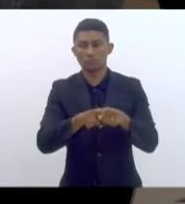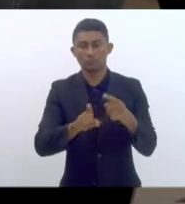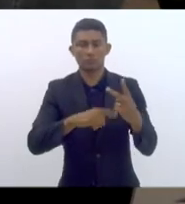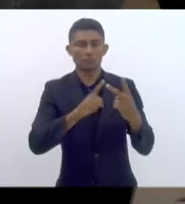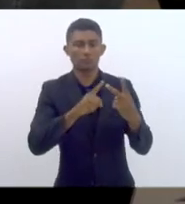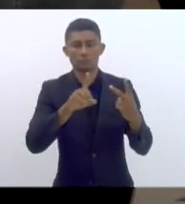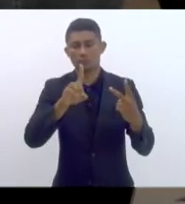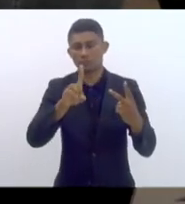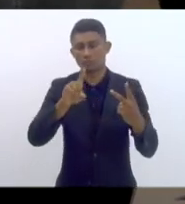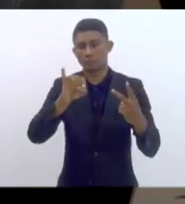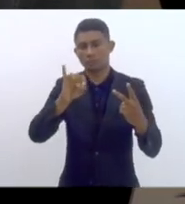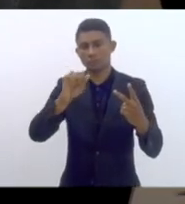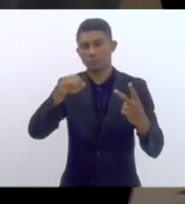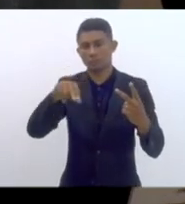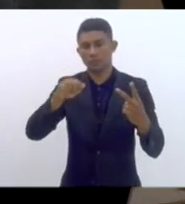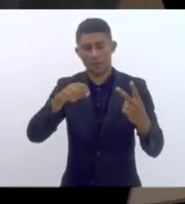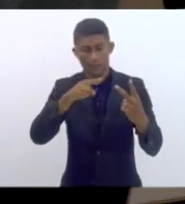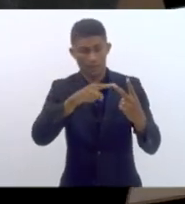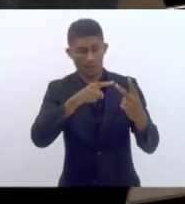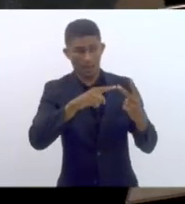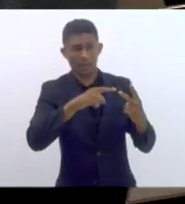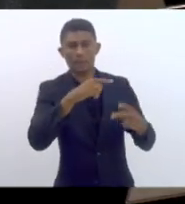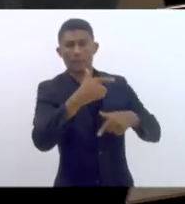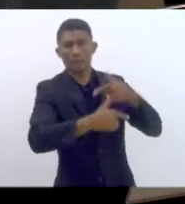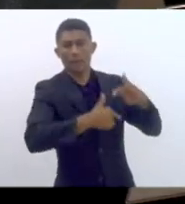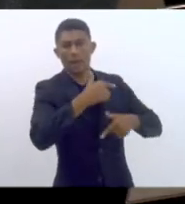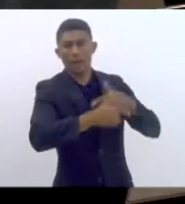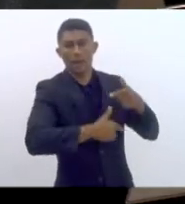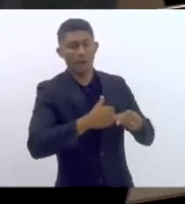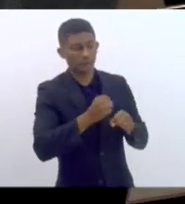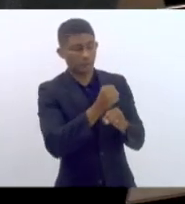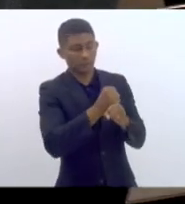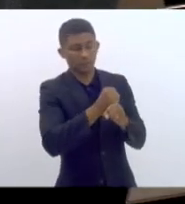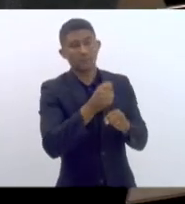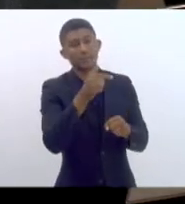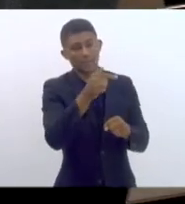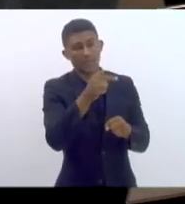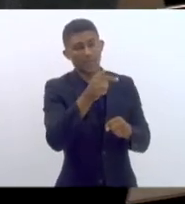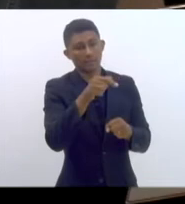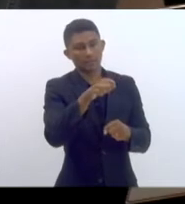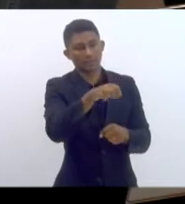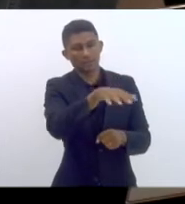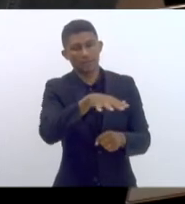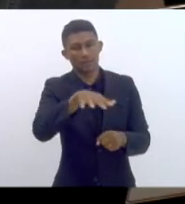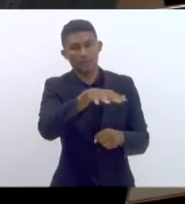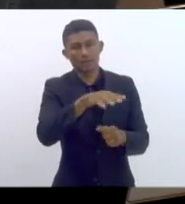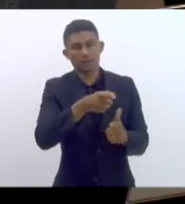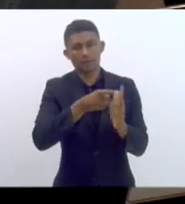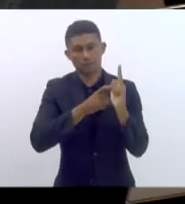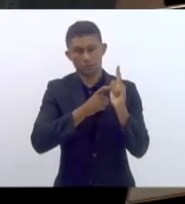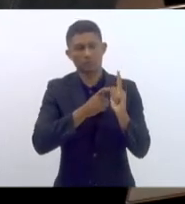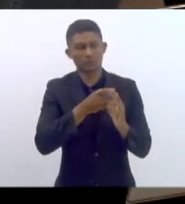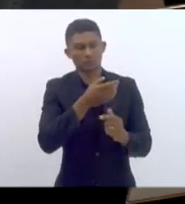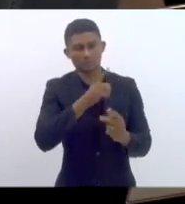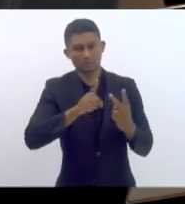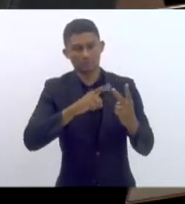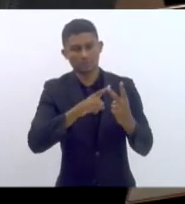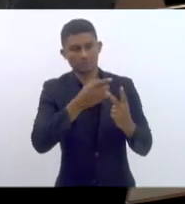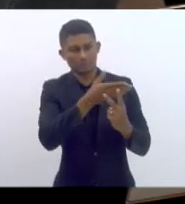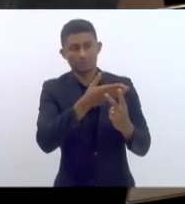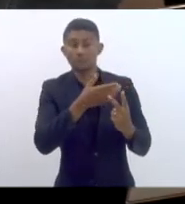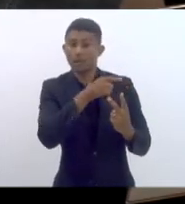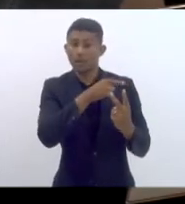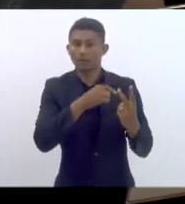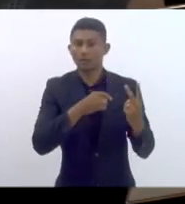ou menos, e há 7 como superintendente da dívida. 5, desculpe. E aí ela está aqui para